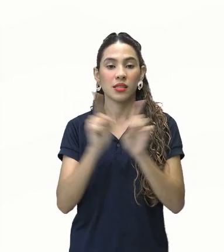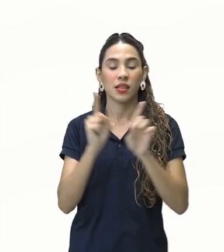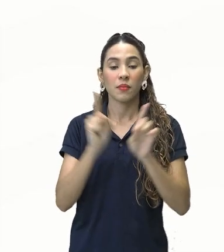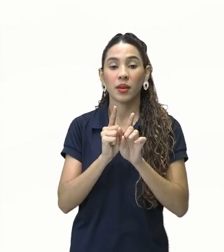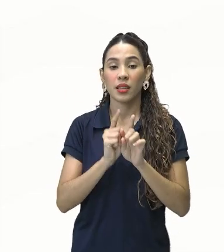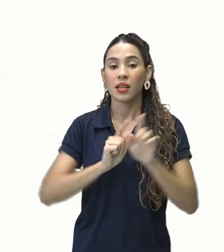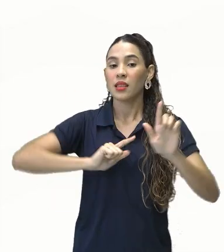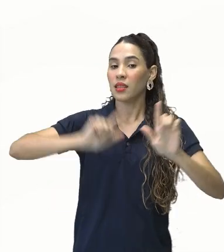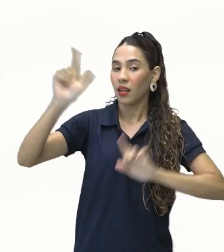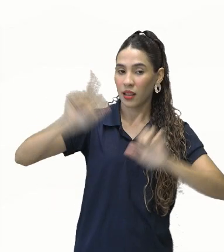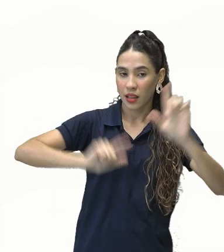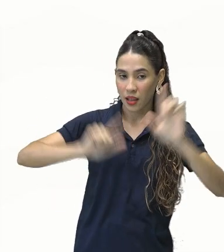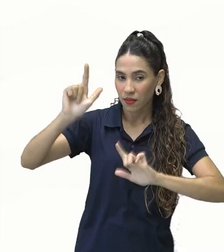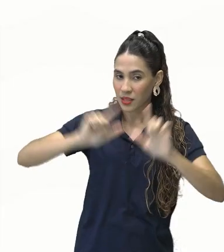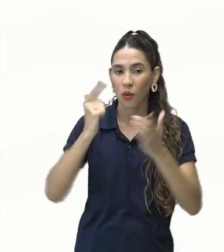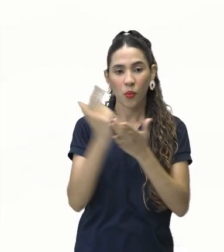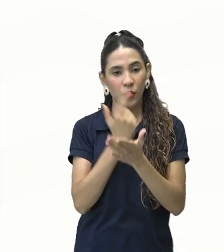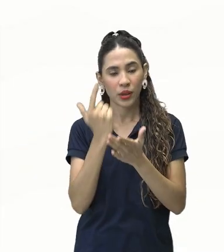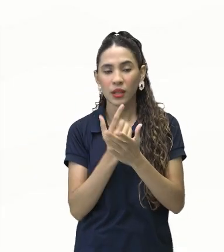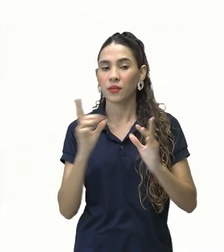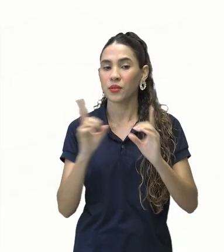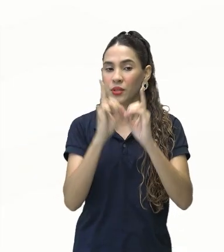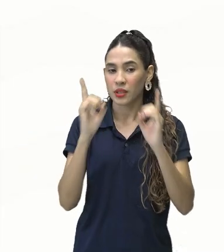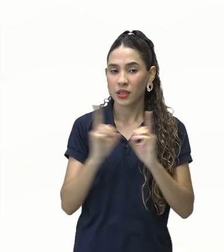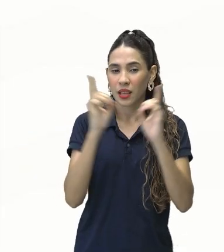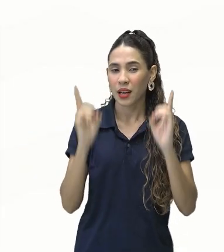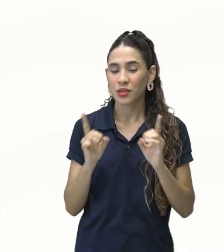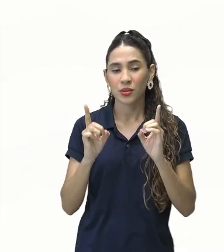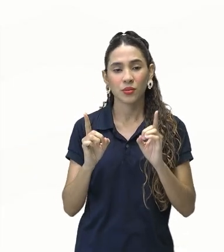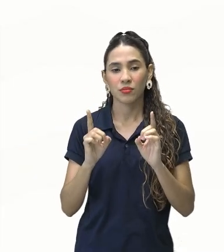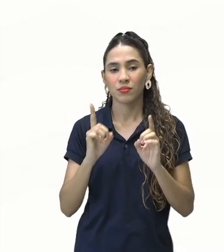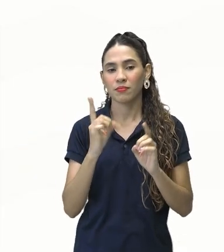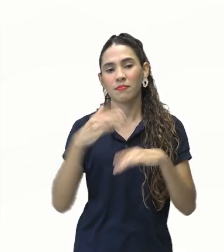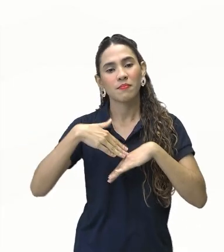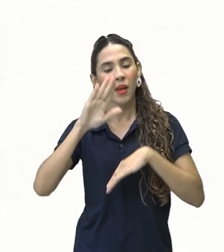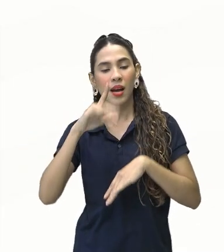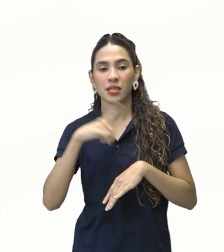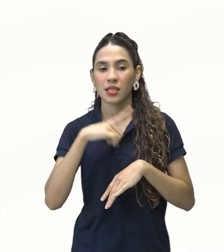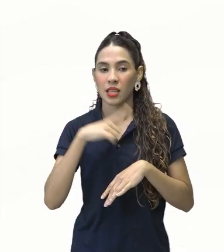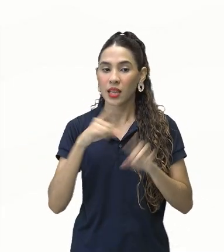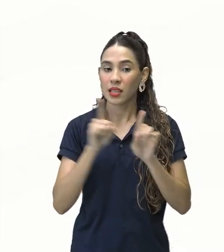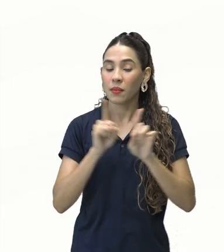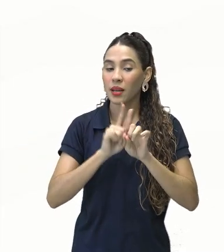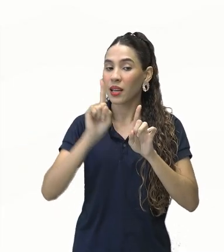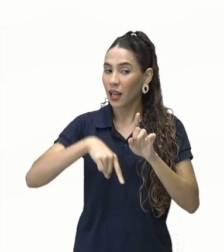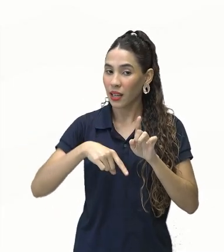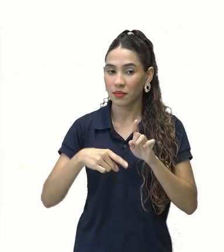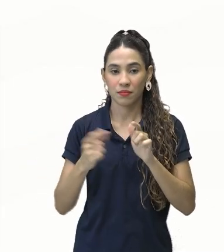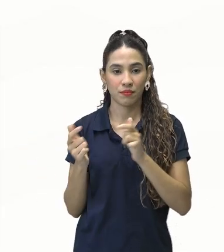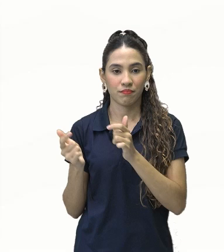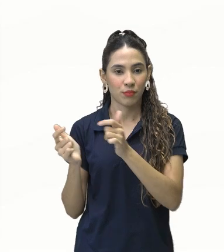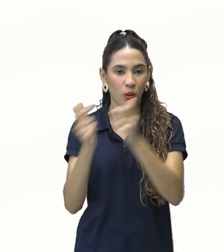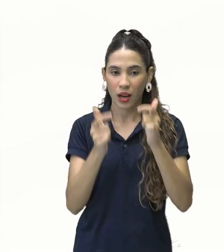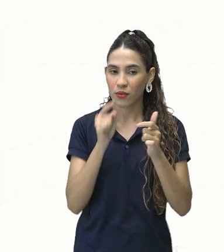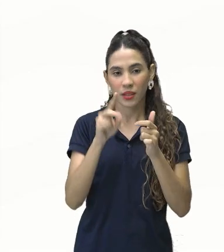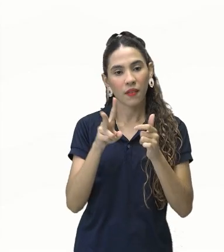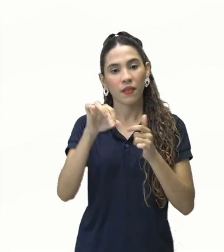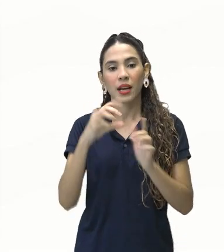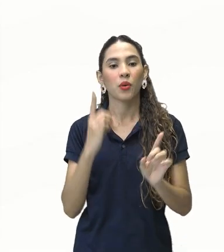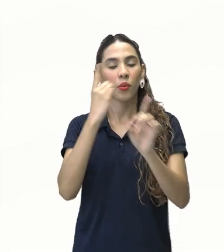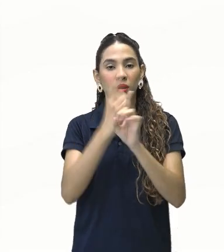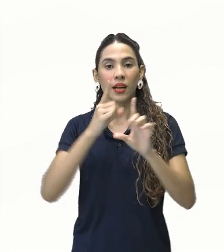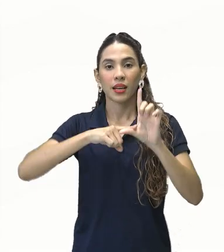né, televisão, livro didático. O que a gente mais tem é lugar aí para encontrar os